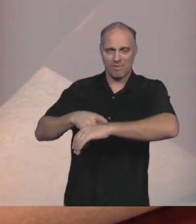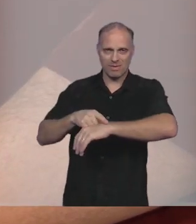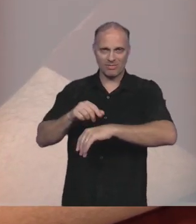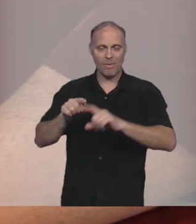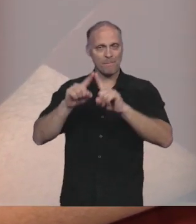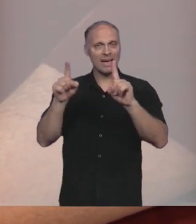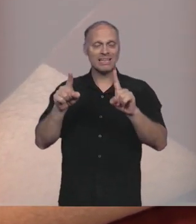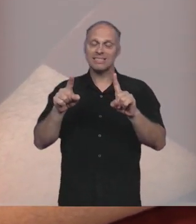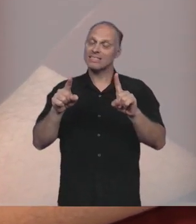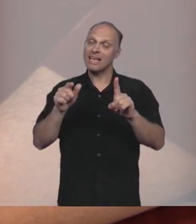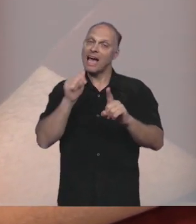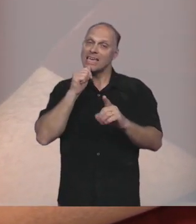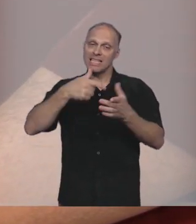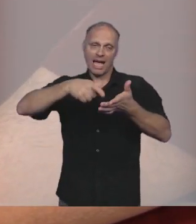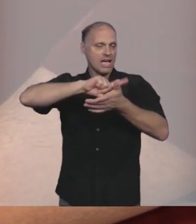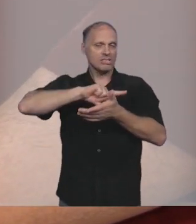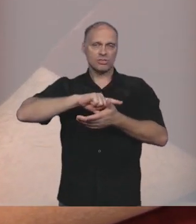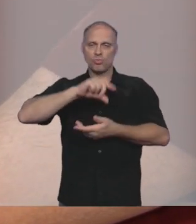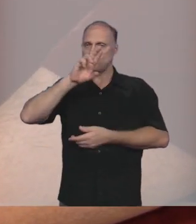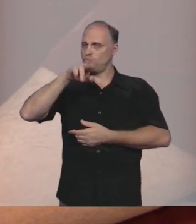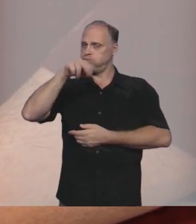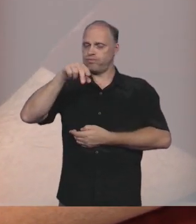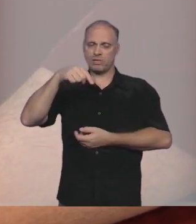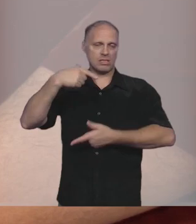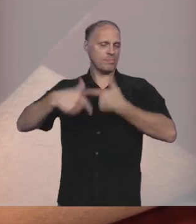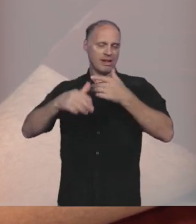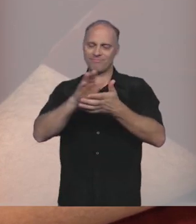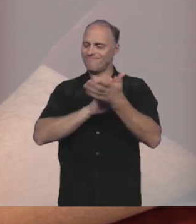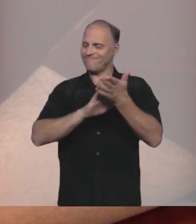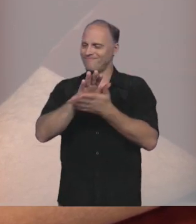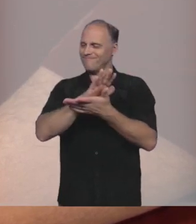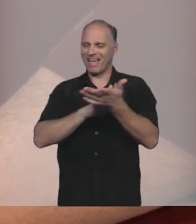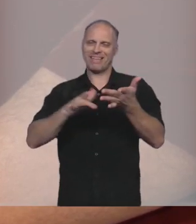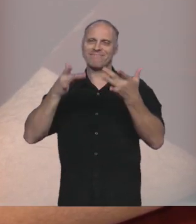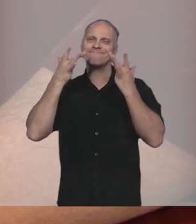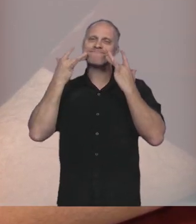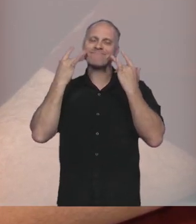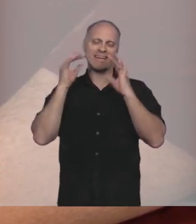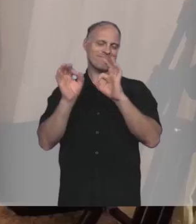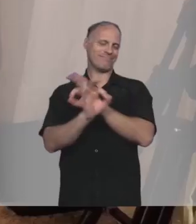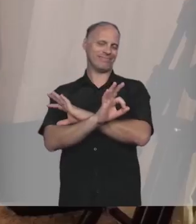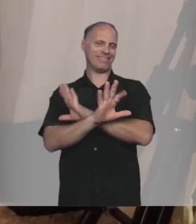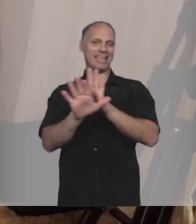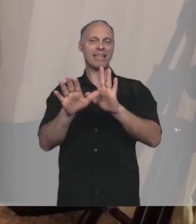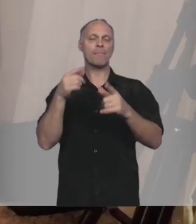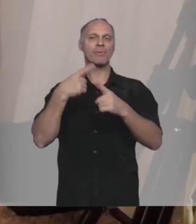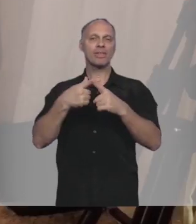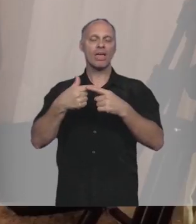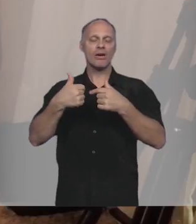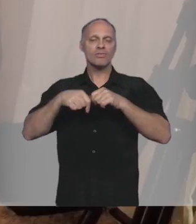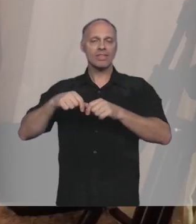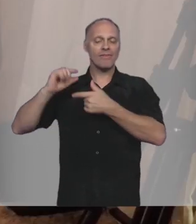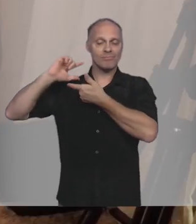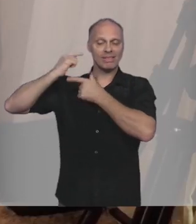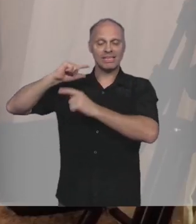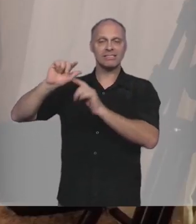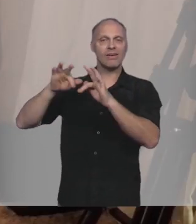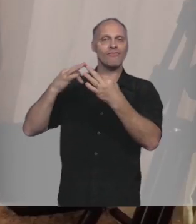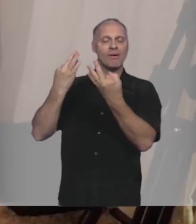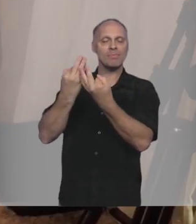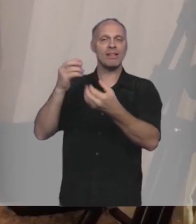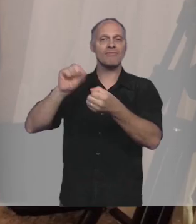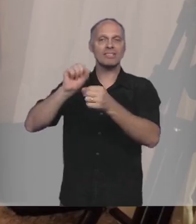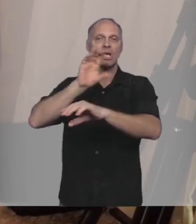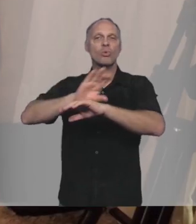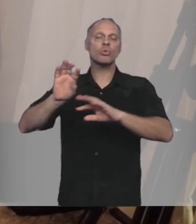né? Mas até então não tinha trabalhado com essa possibilidade, porque eu estava vindo de uma tradição familiar